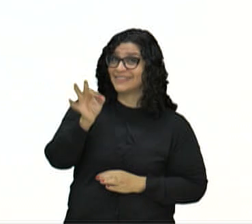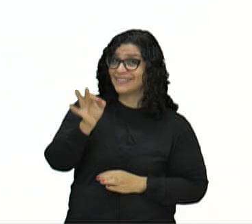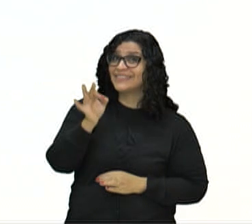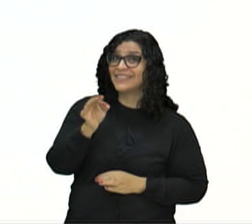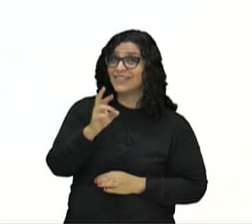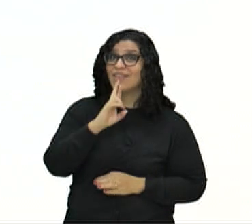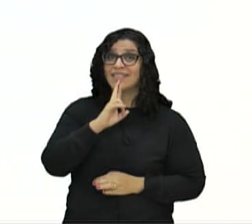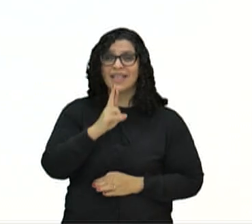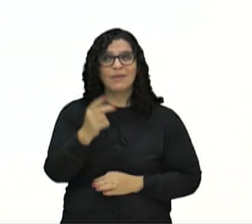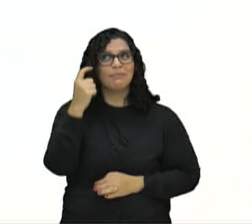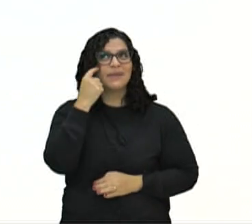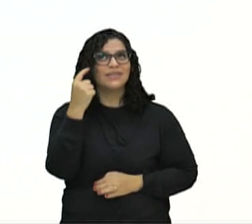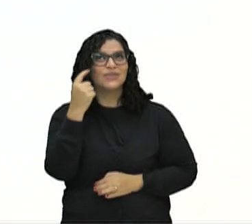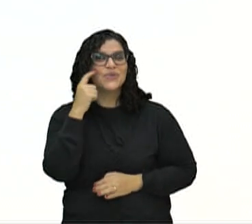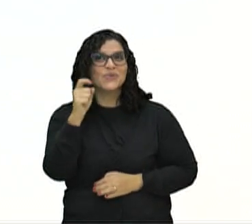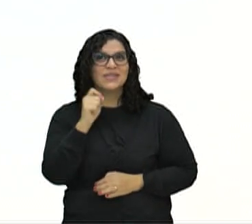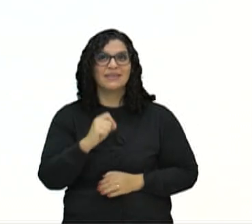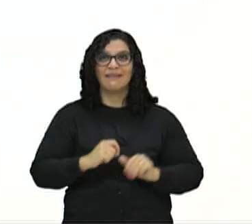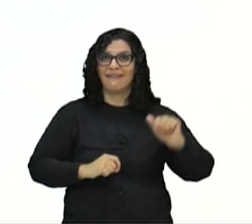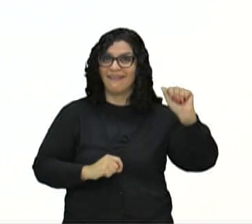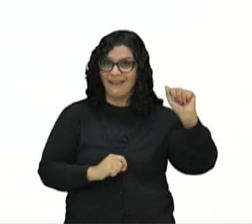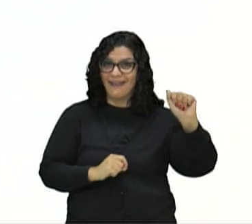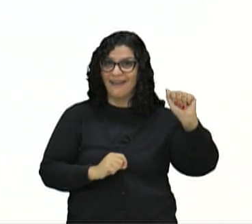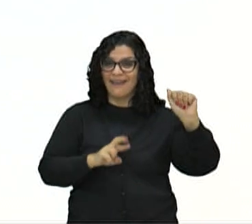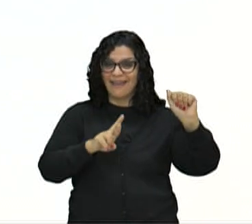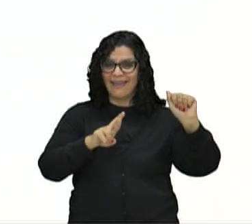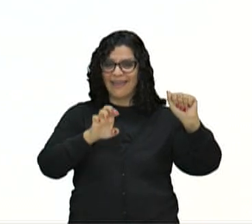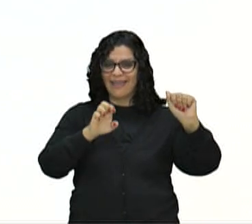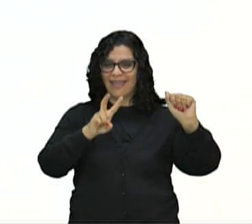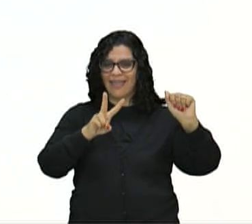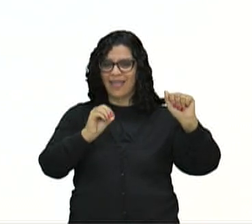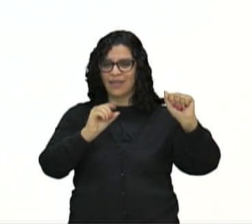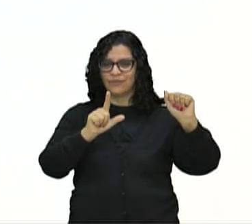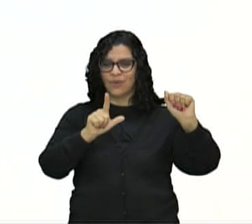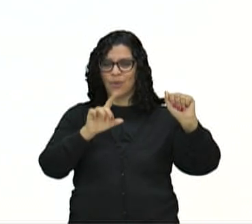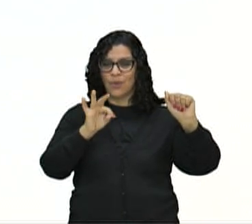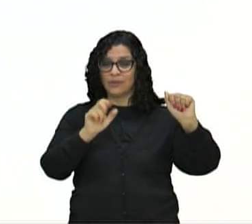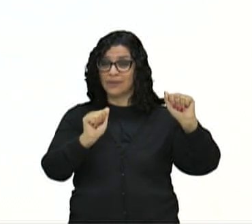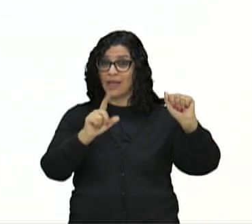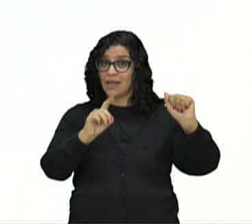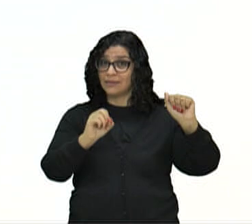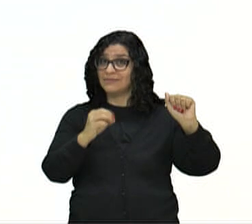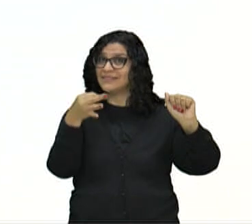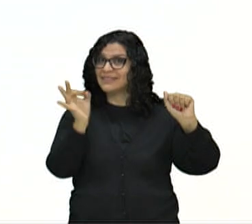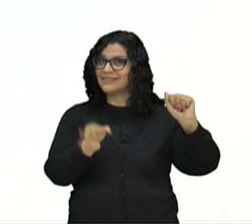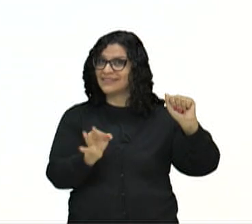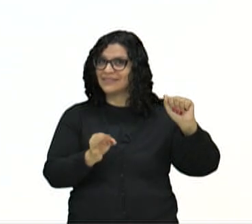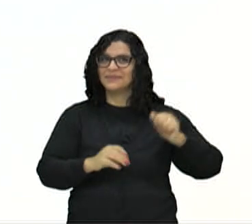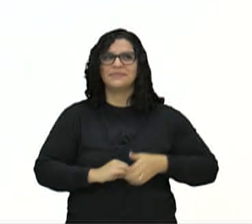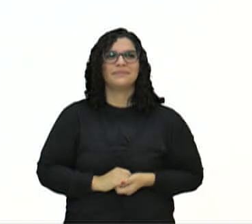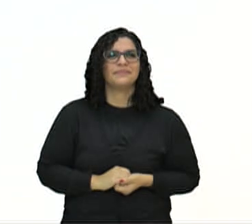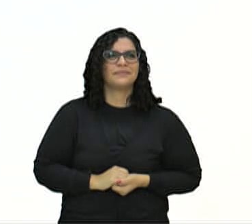Se você pensou na palavra revoltada, é essa mesmo, você acertou.